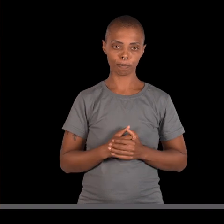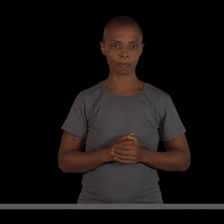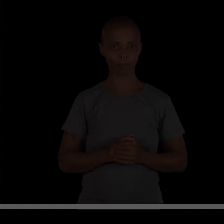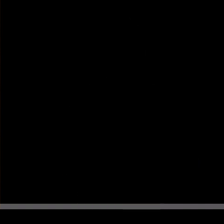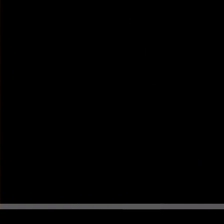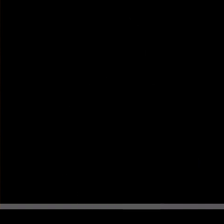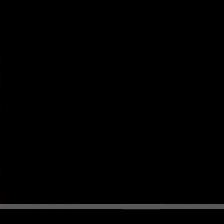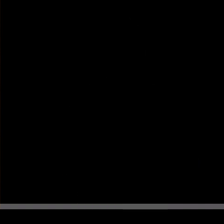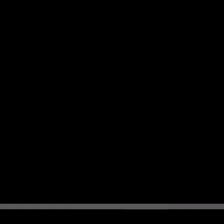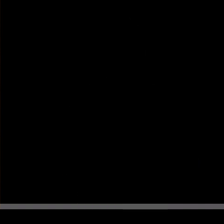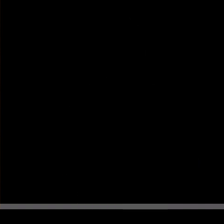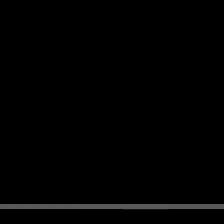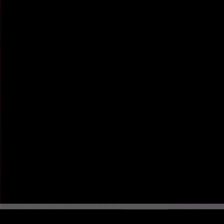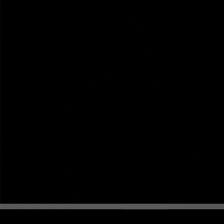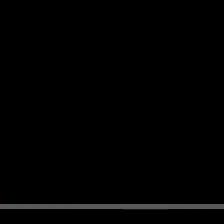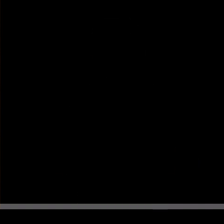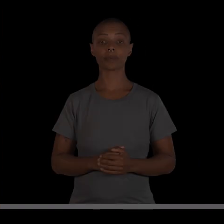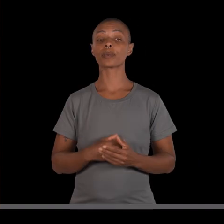regiões.